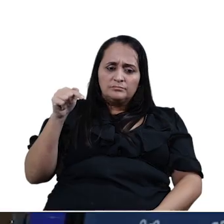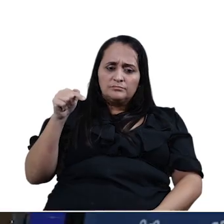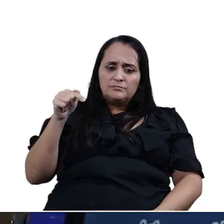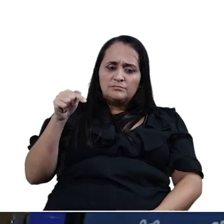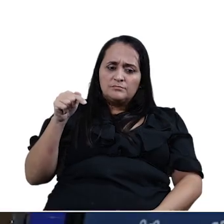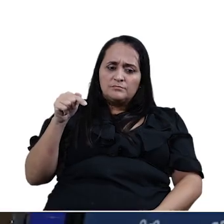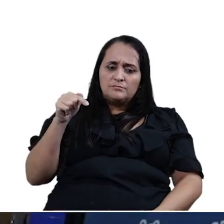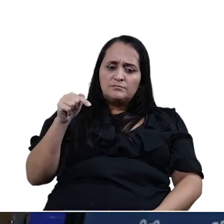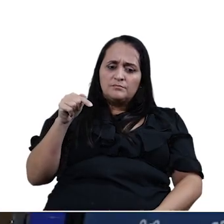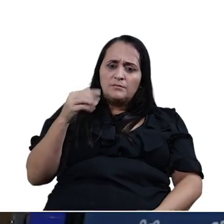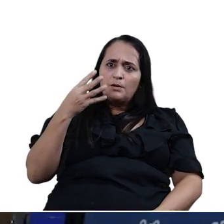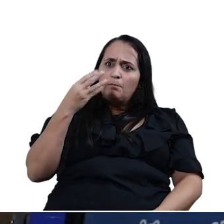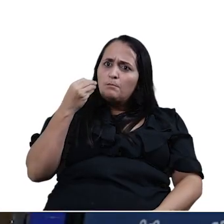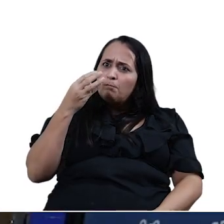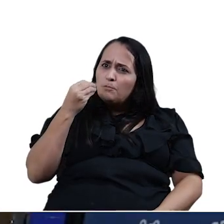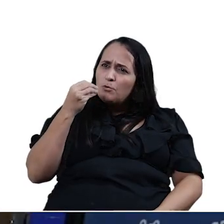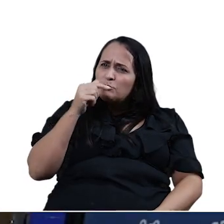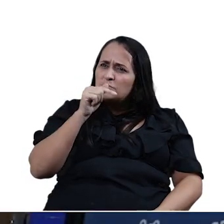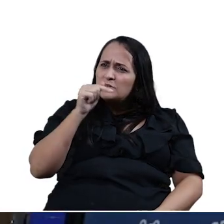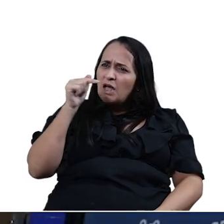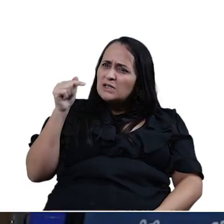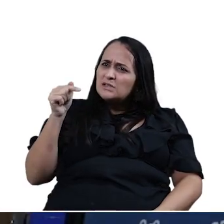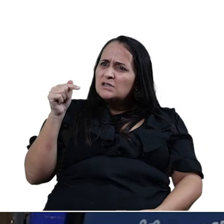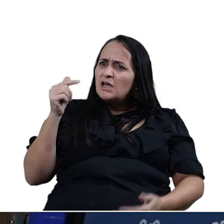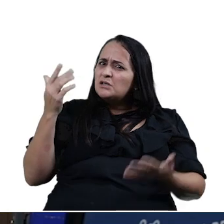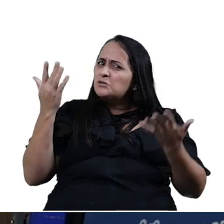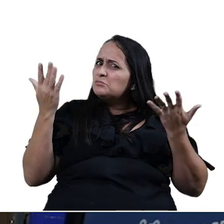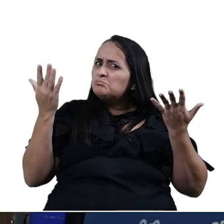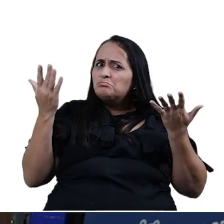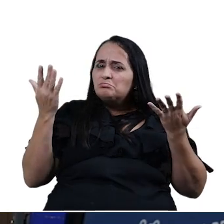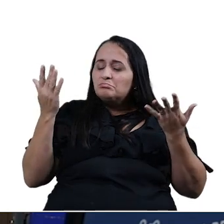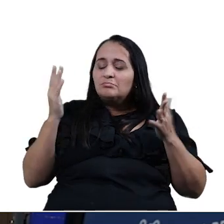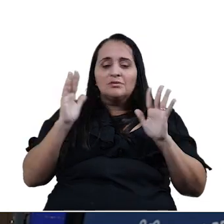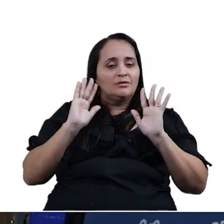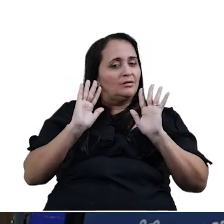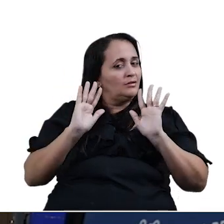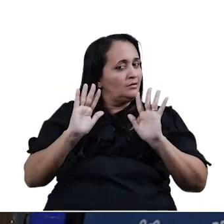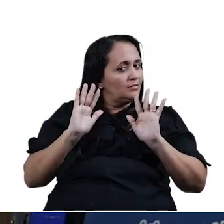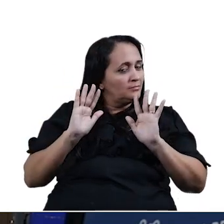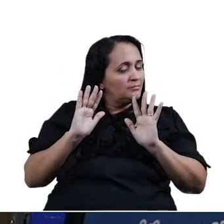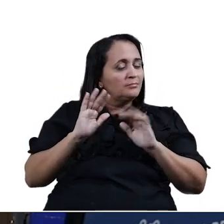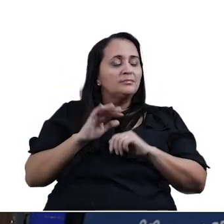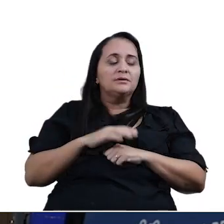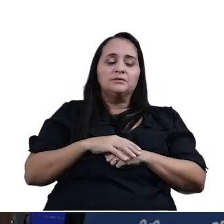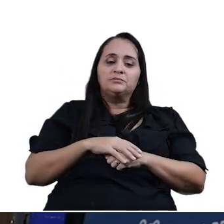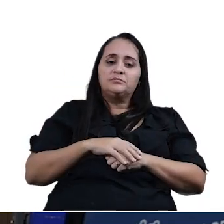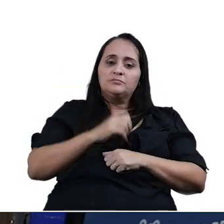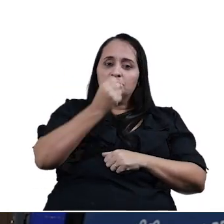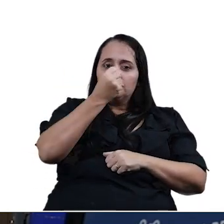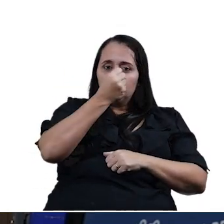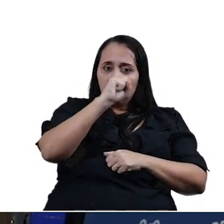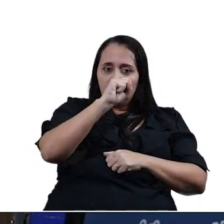877. Pro, tem um monte de 7 aí. E aí agora? Vamos ver?